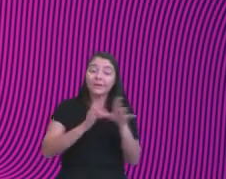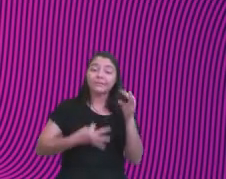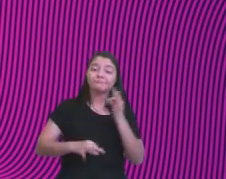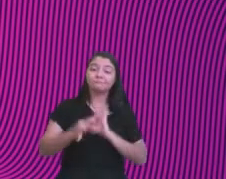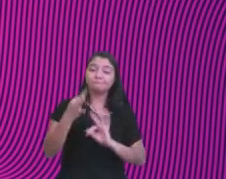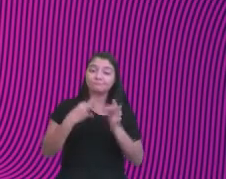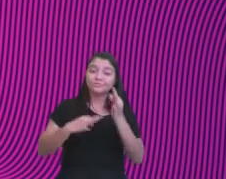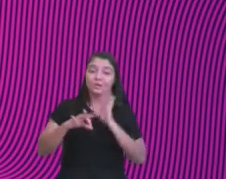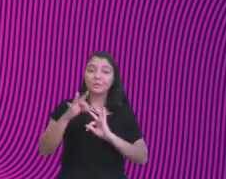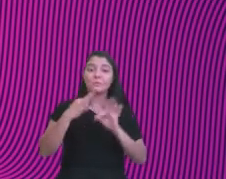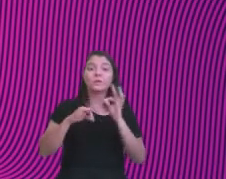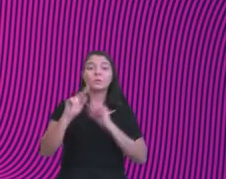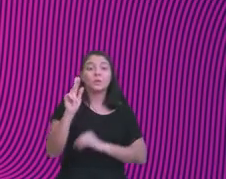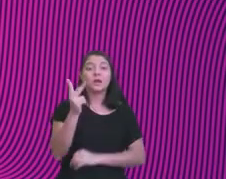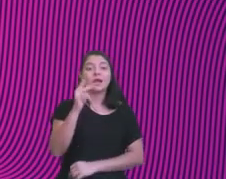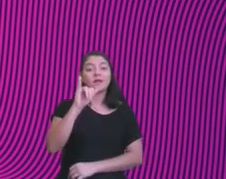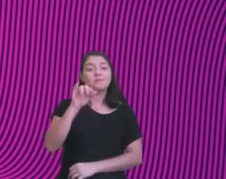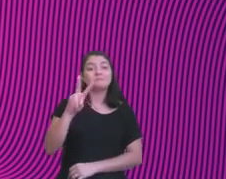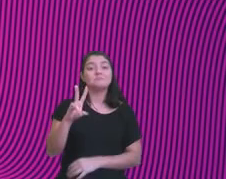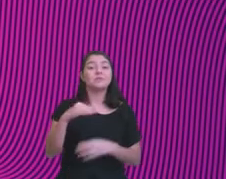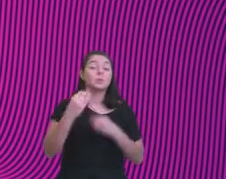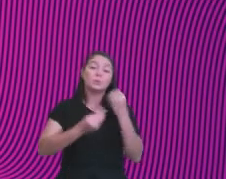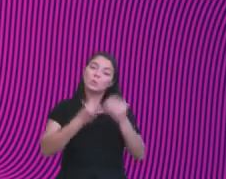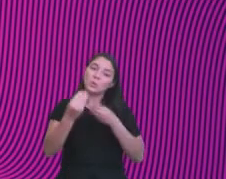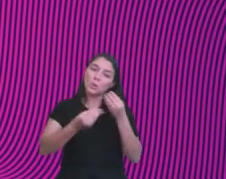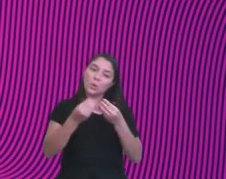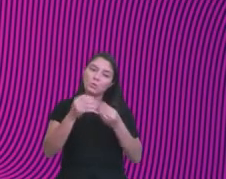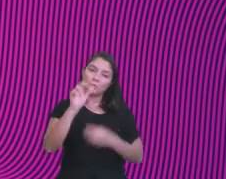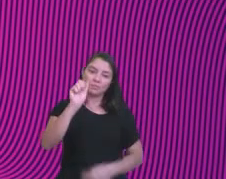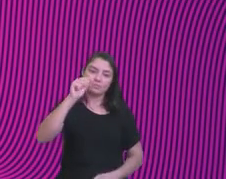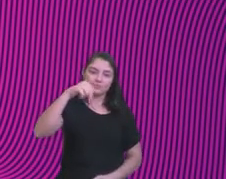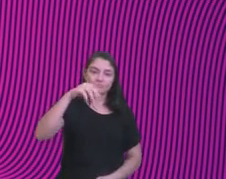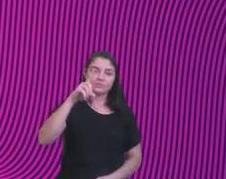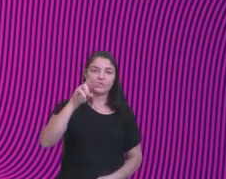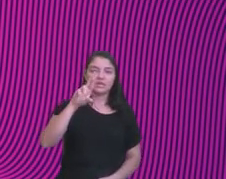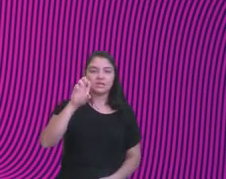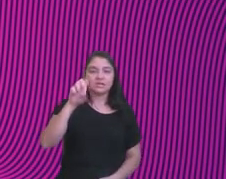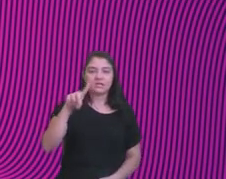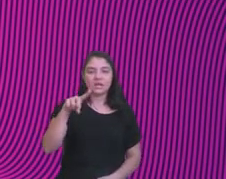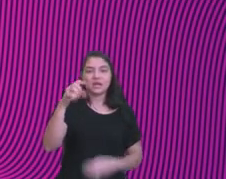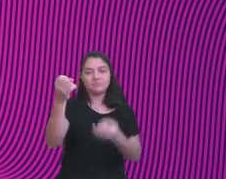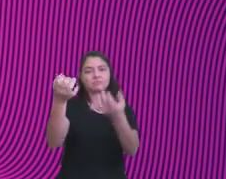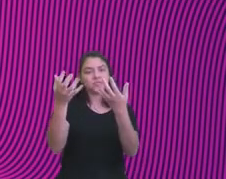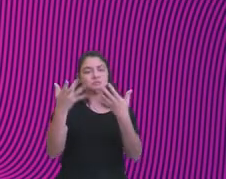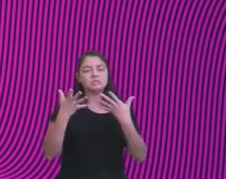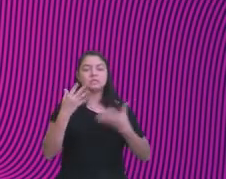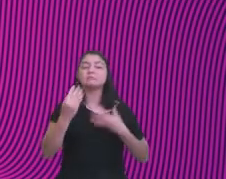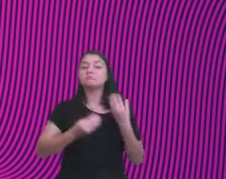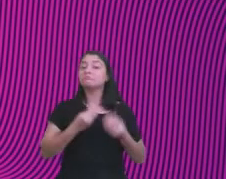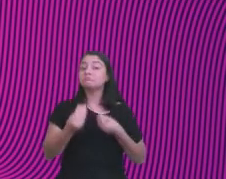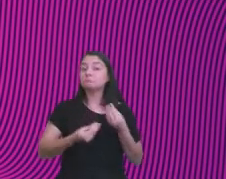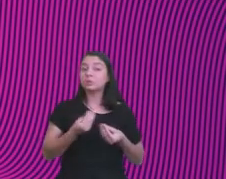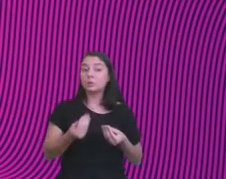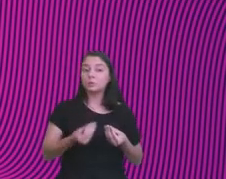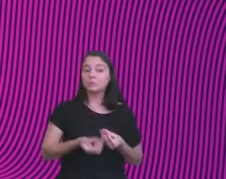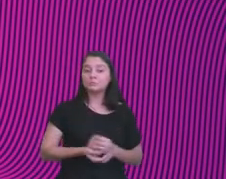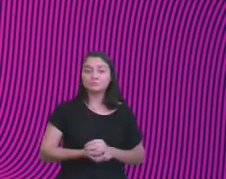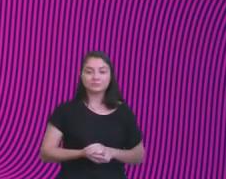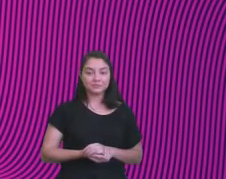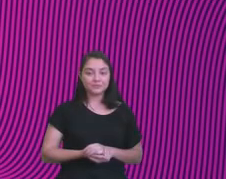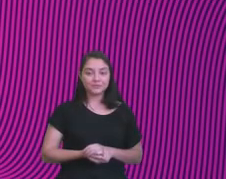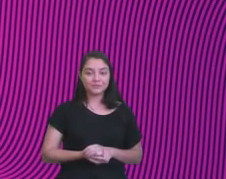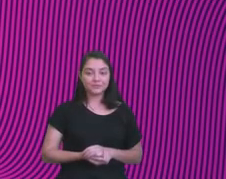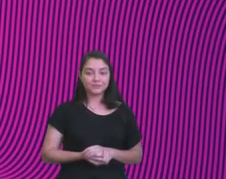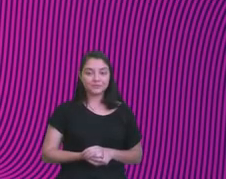das lesões hepáticas. Eu queria ouvir do André as opções em relação a essas lesões hepáticas.